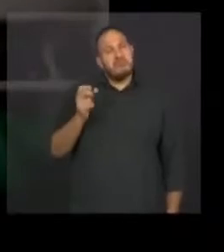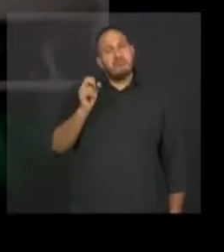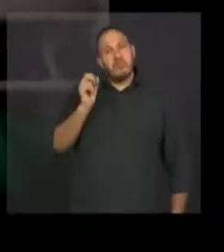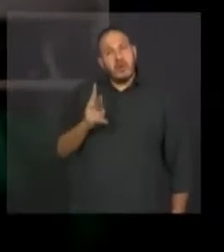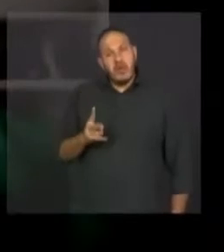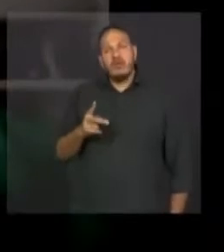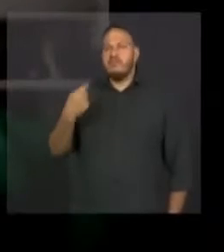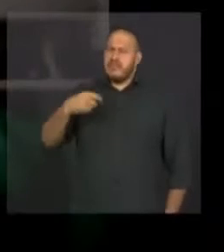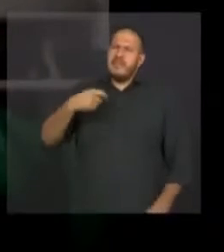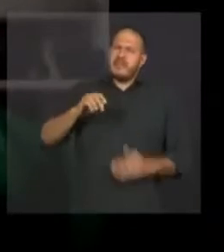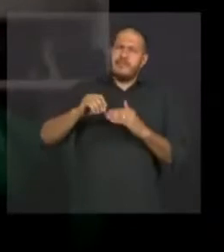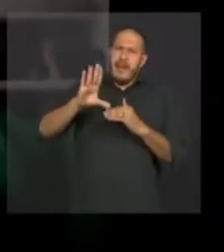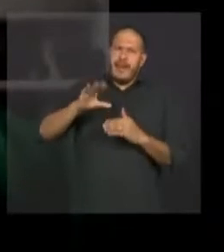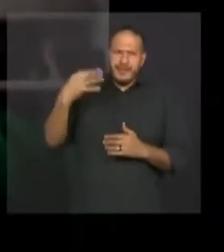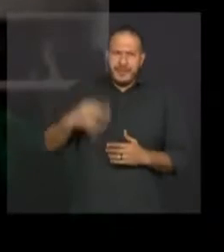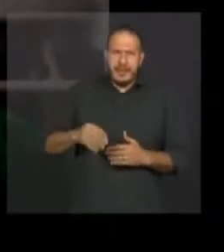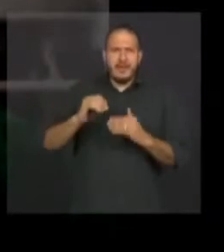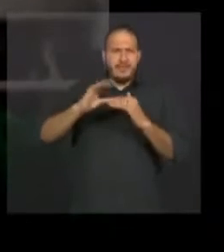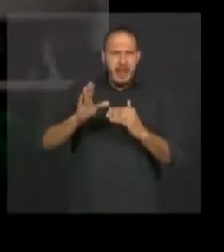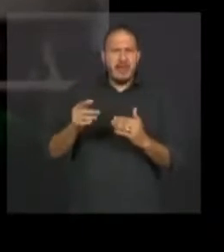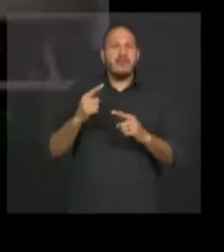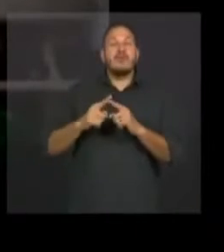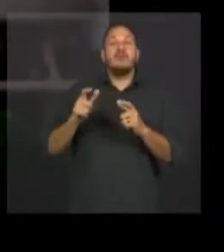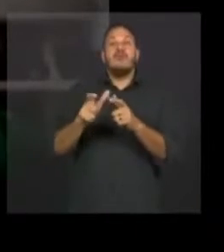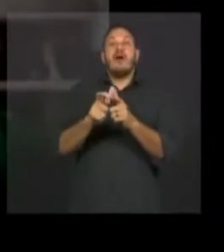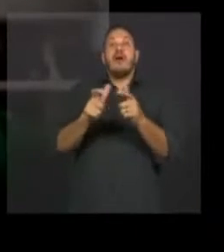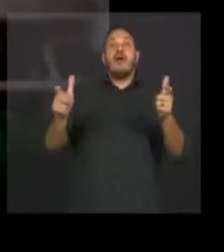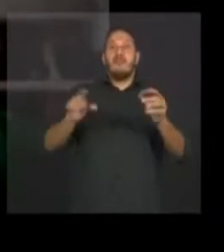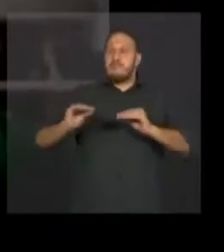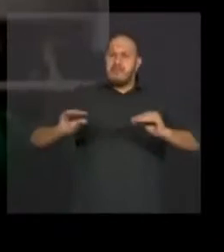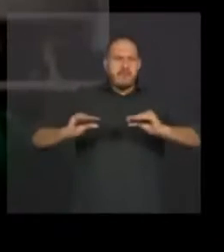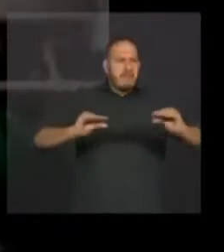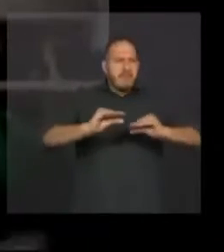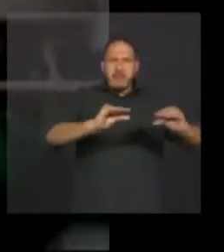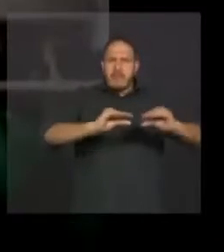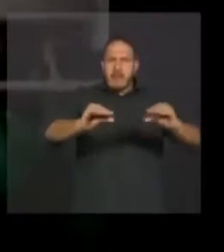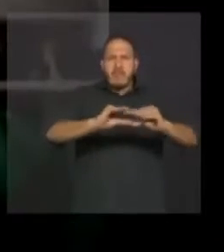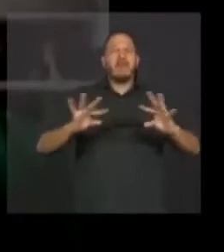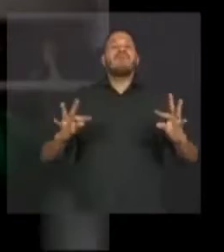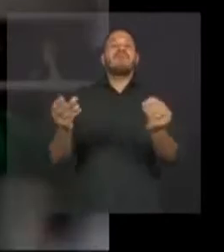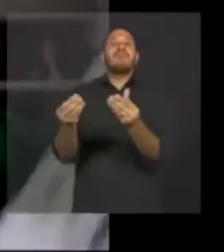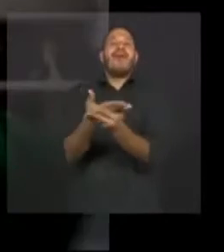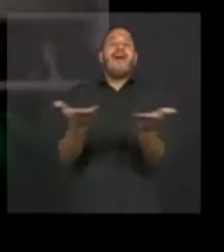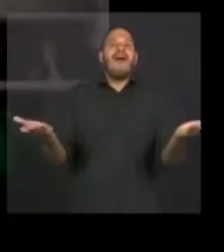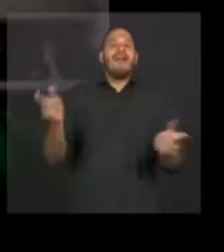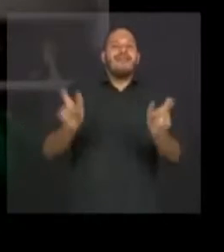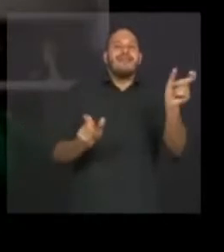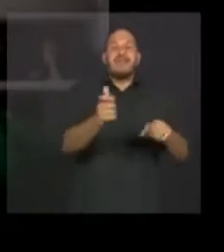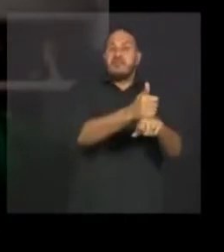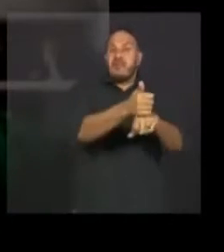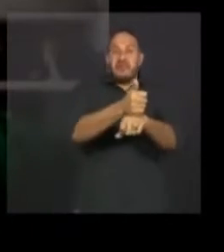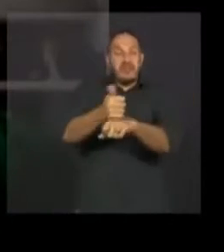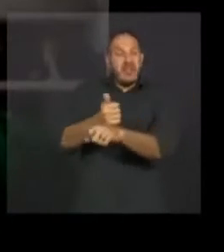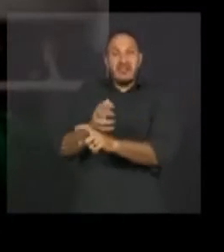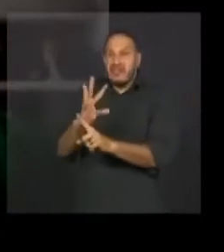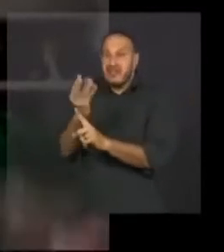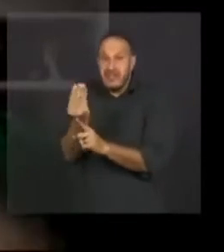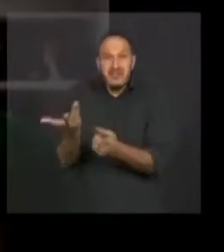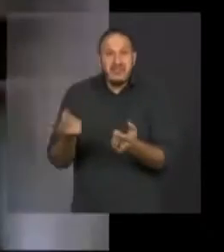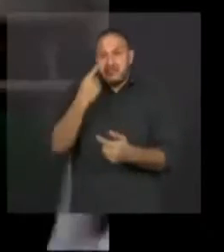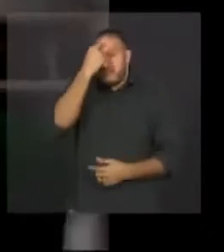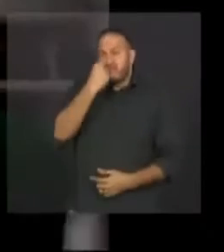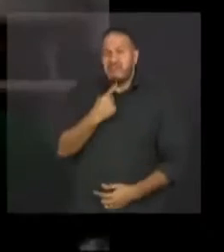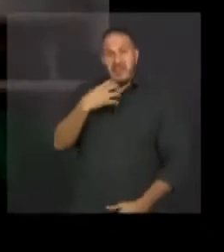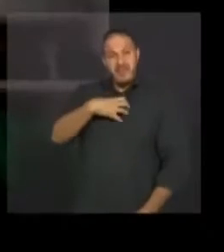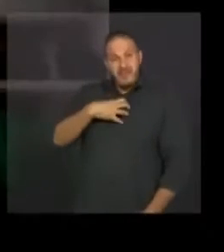aliás, precisaria ser muito maior do que isso, por uma ampla distribuição, por uma gama muito grande de profissionais, com um perfil